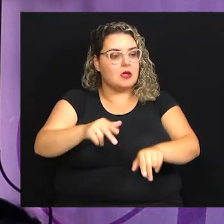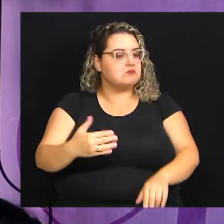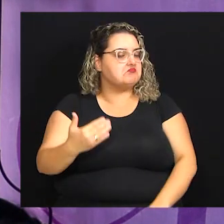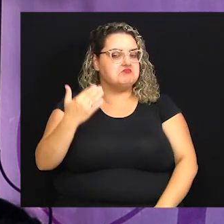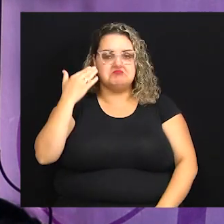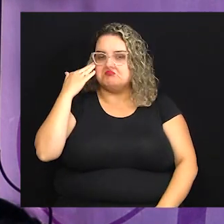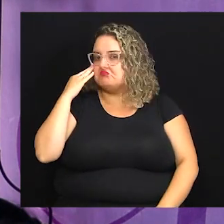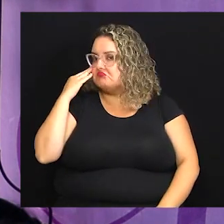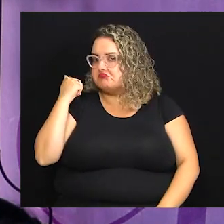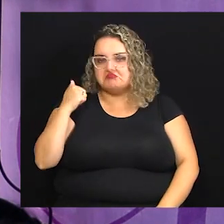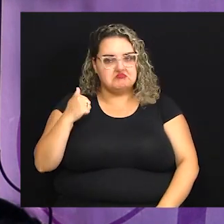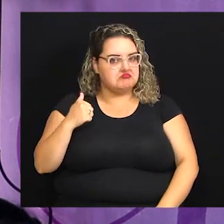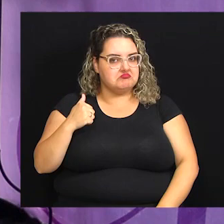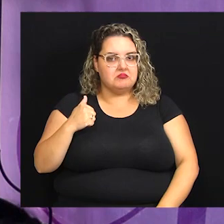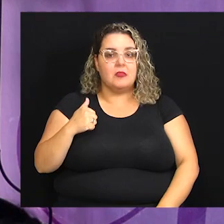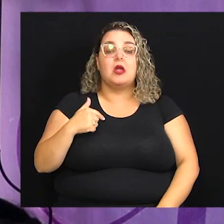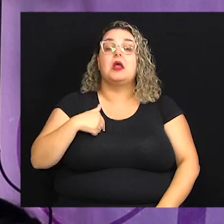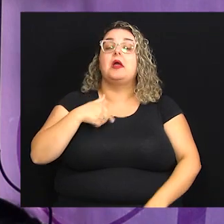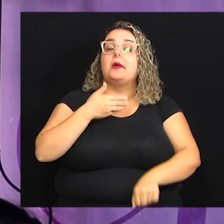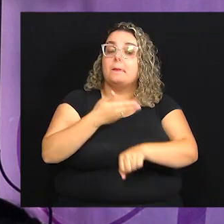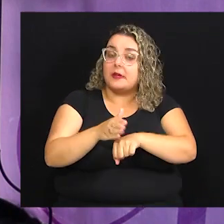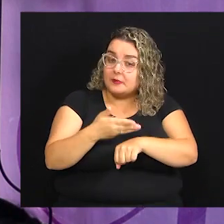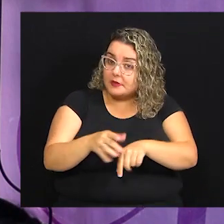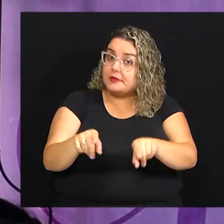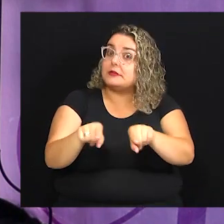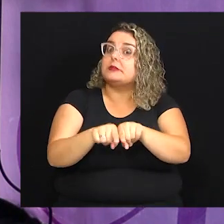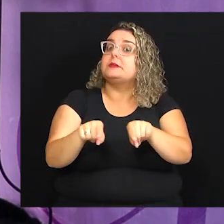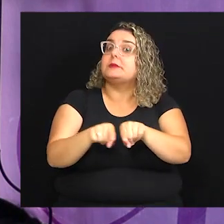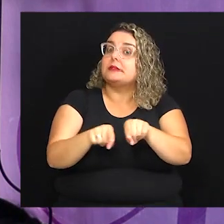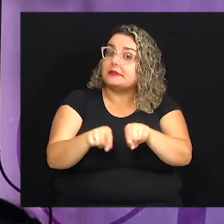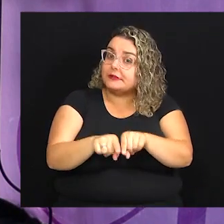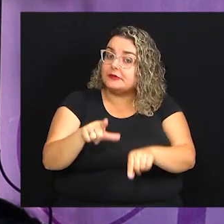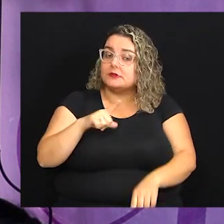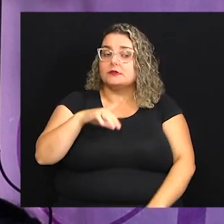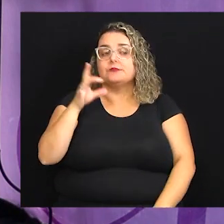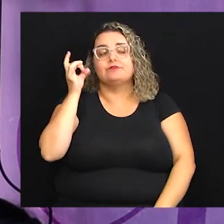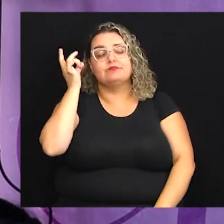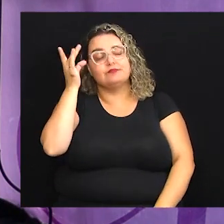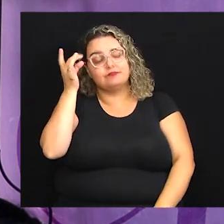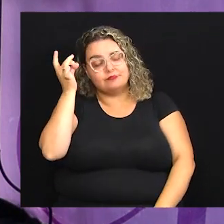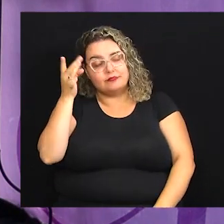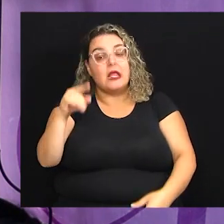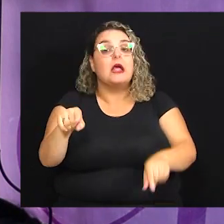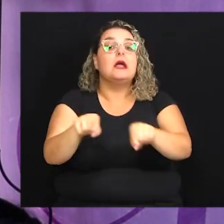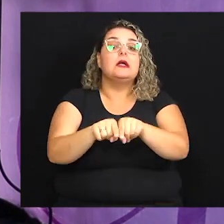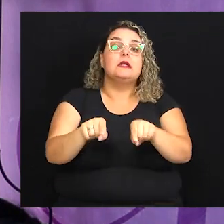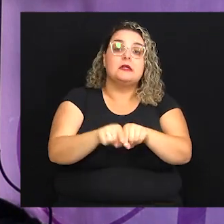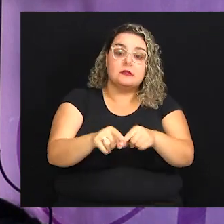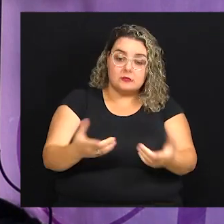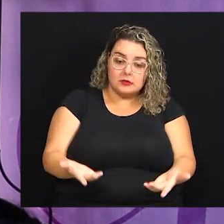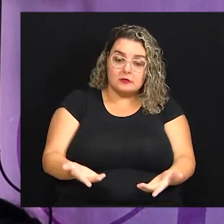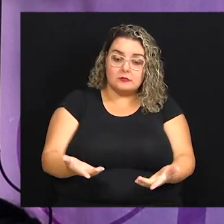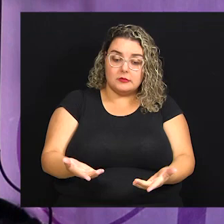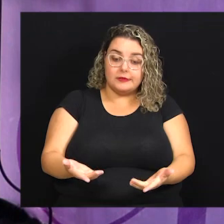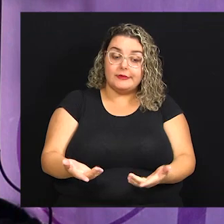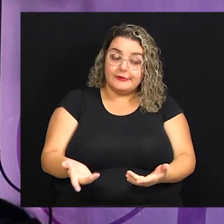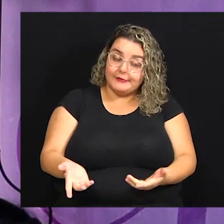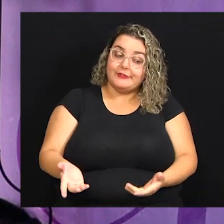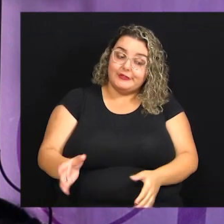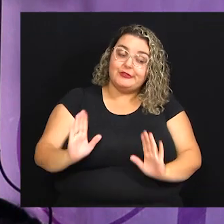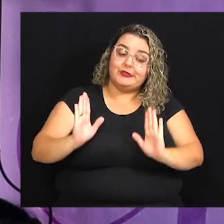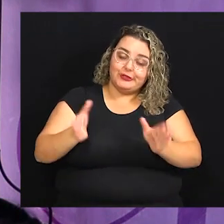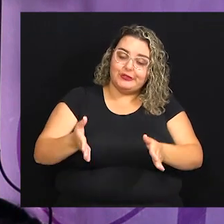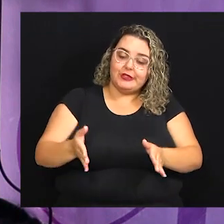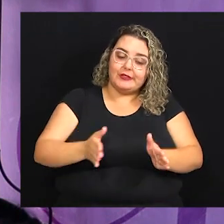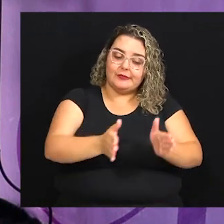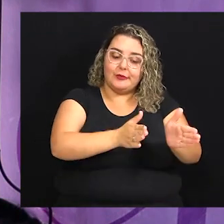delas eu não sabia. Eu vou praticar, porque eu também tenho minhas dores de cabeça e também serviu a carapuça